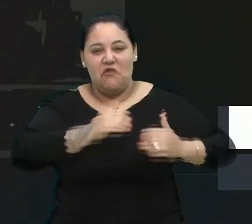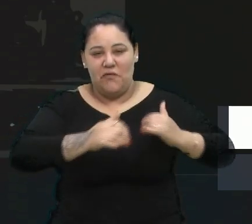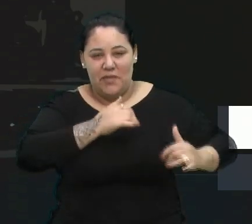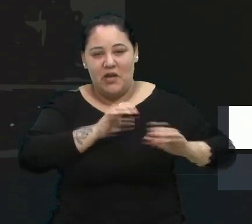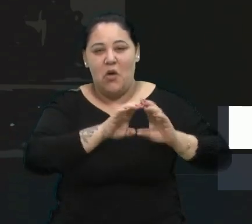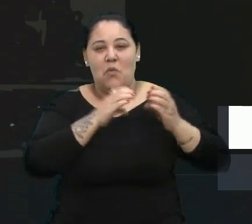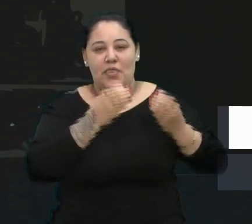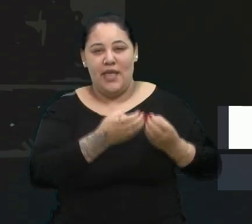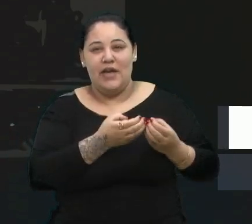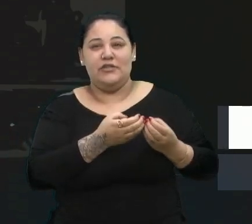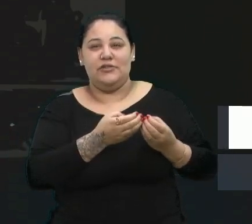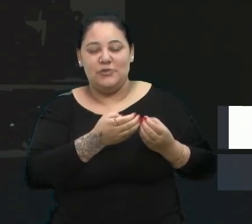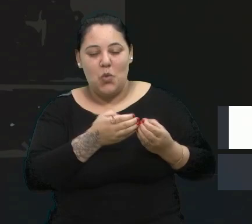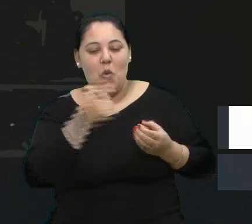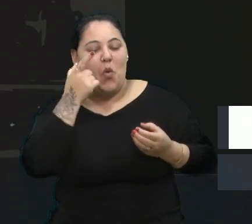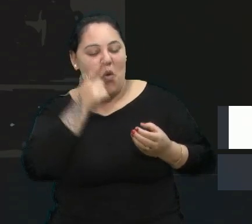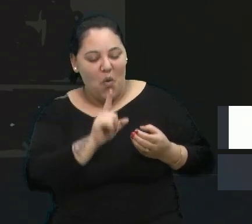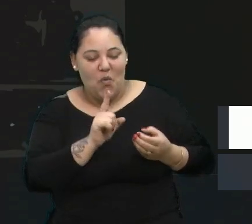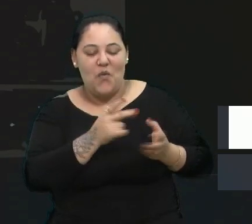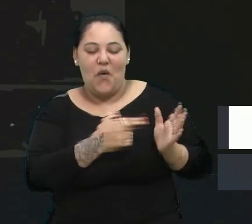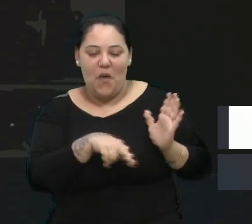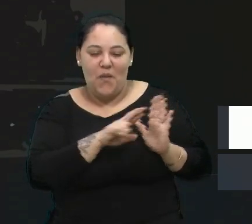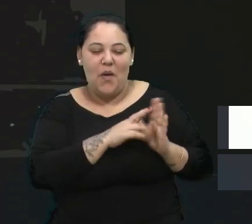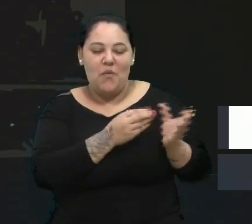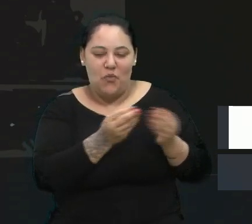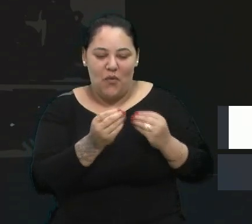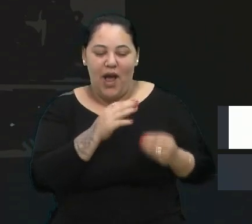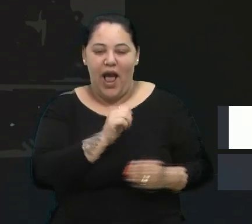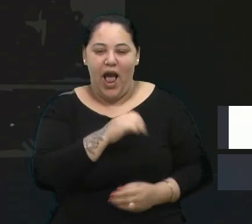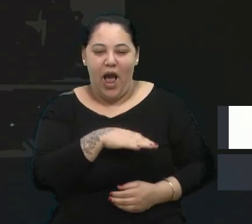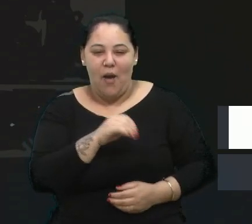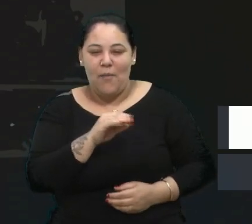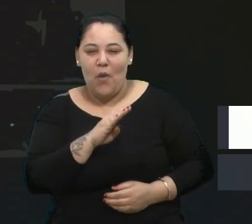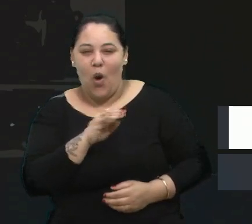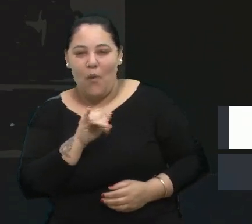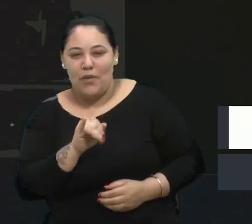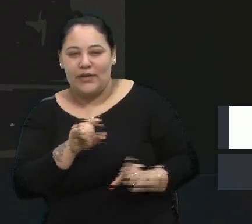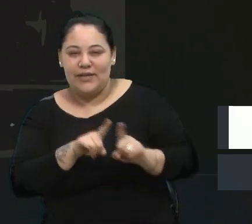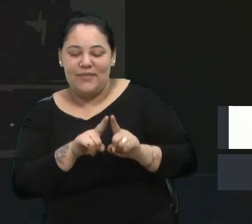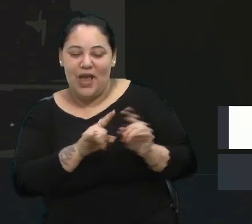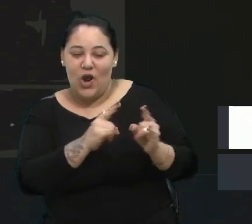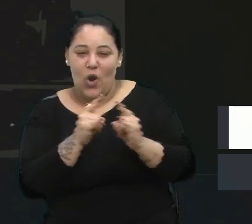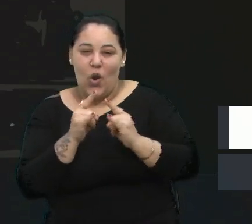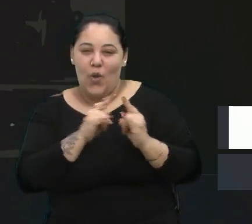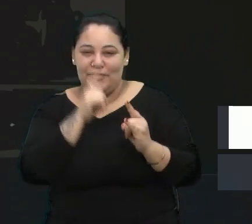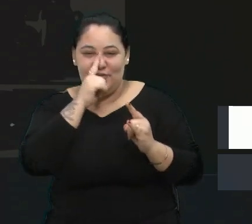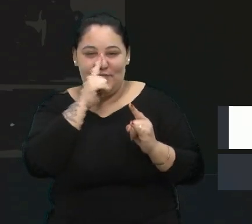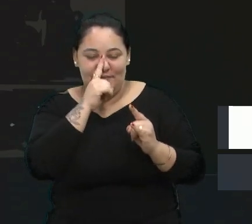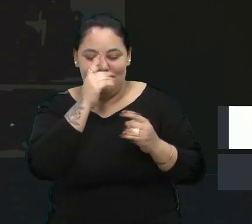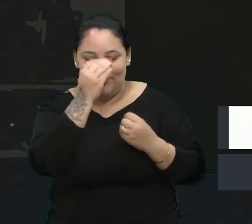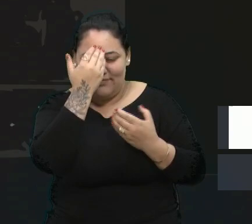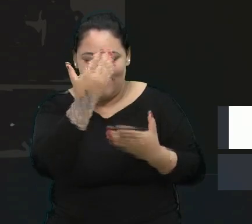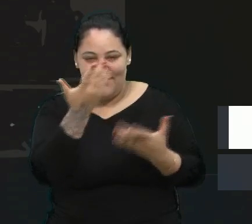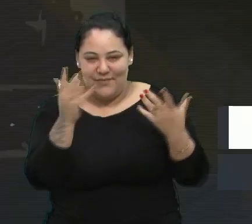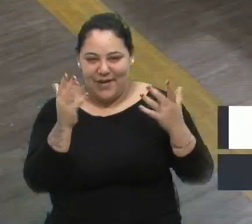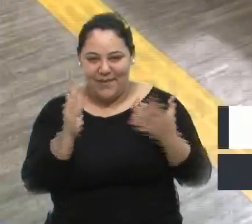que o senhor salvou muitas AMOBs e muito clube de mães aí. Muito obrigado e parabéns.